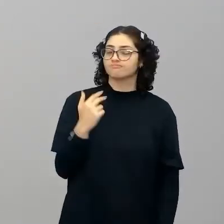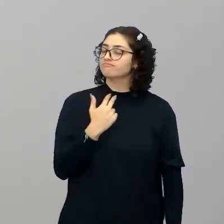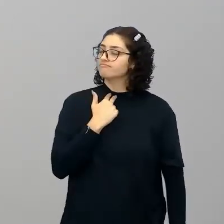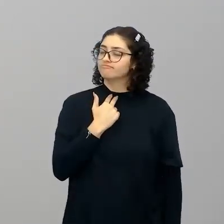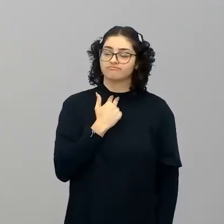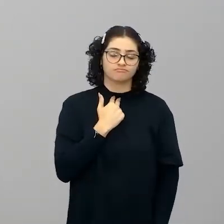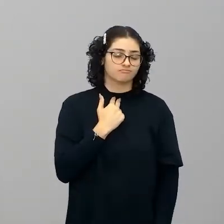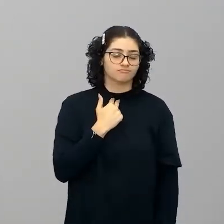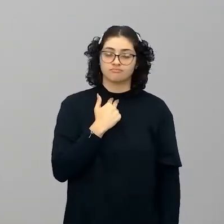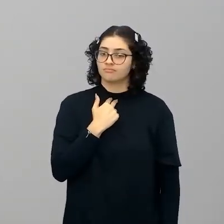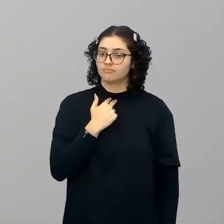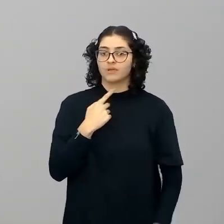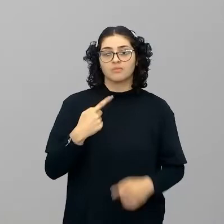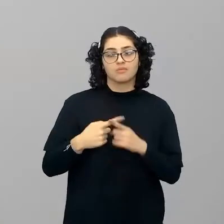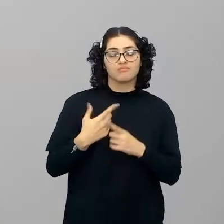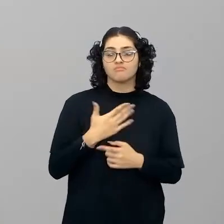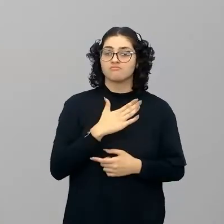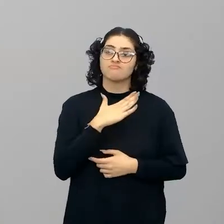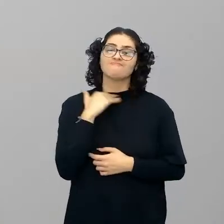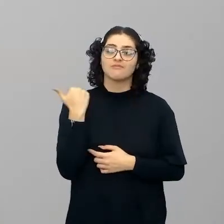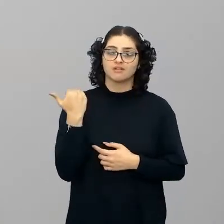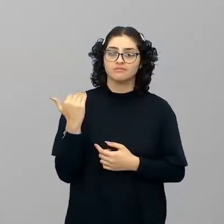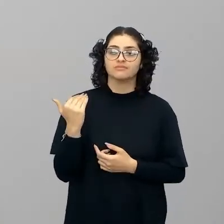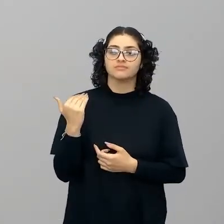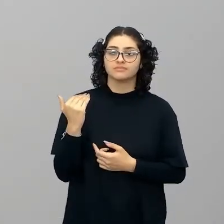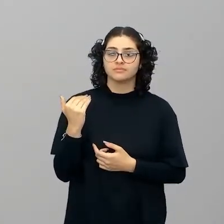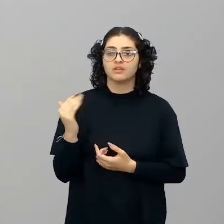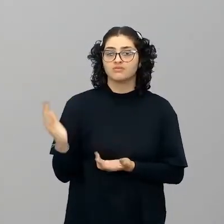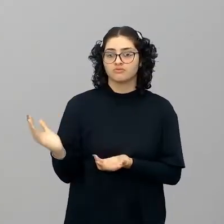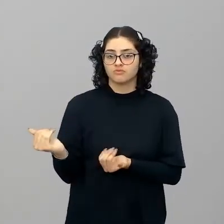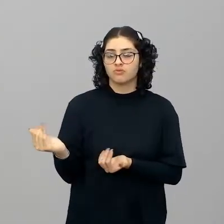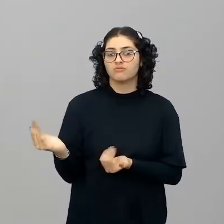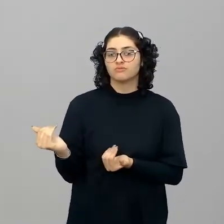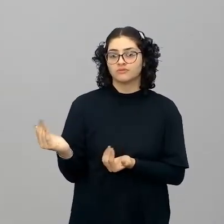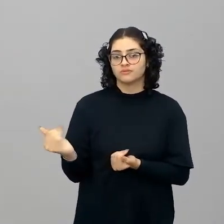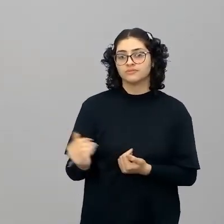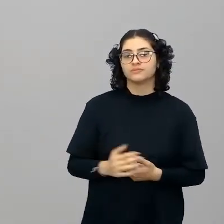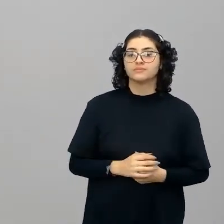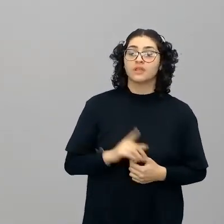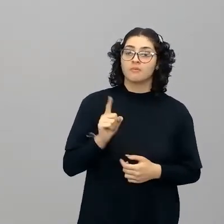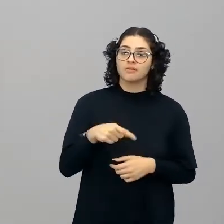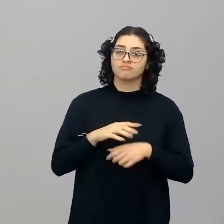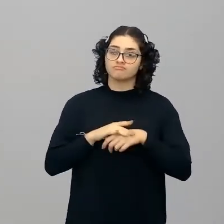que acabam entrando em óbito já na adolescência,